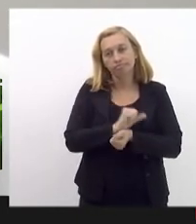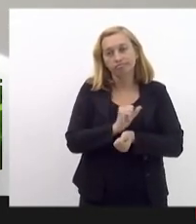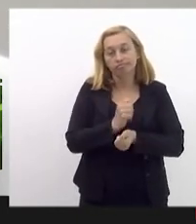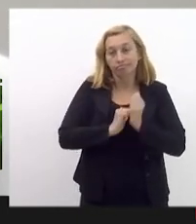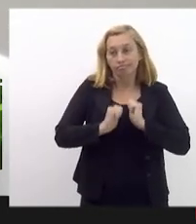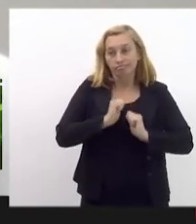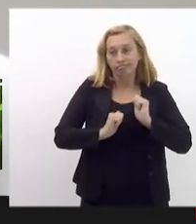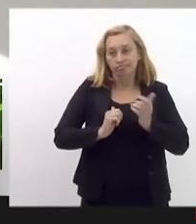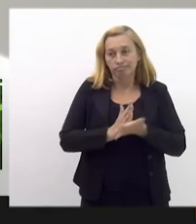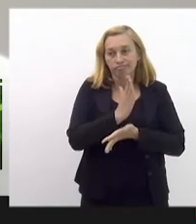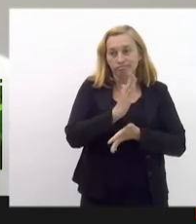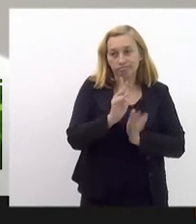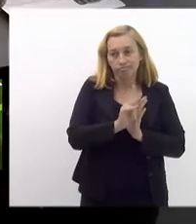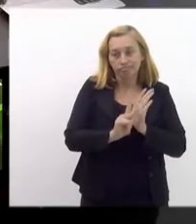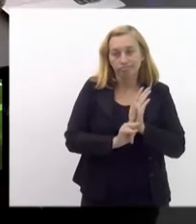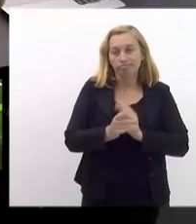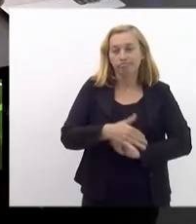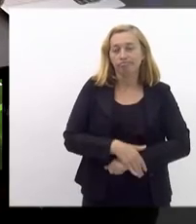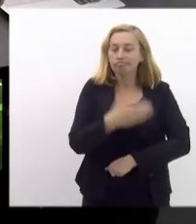pela aprovação desse projeto.